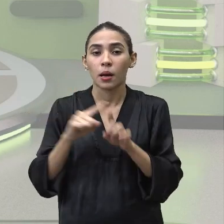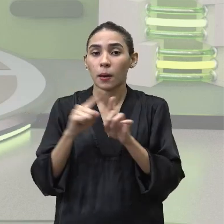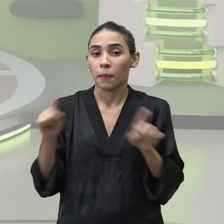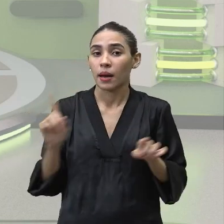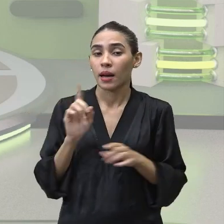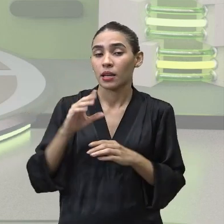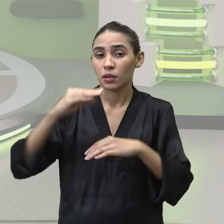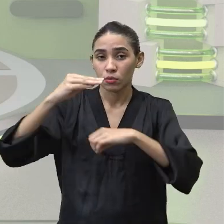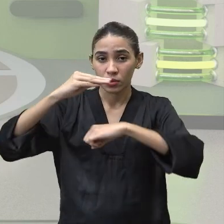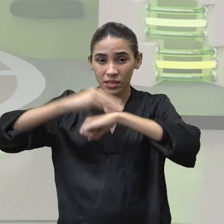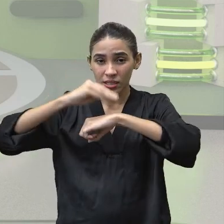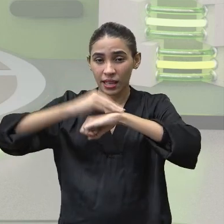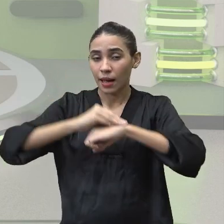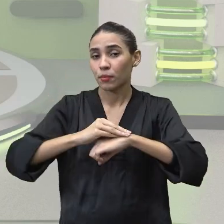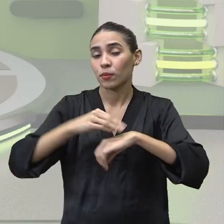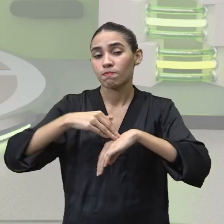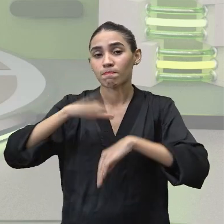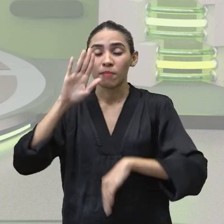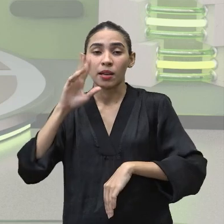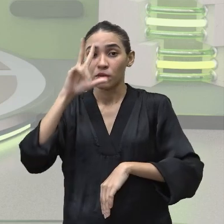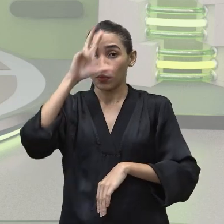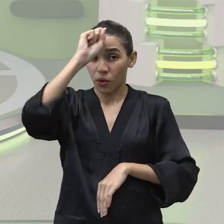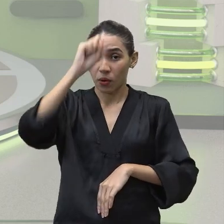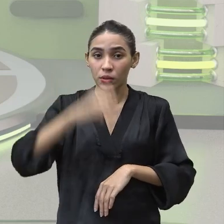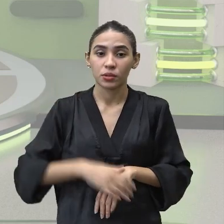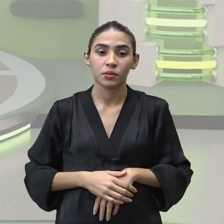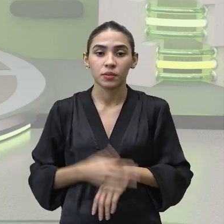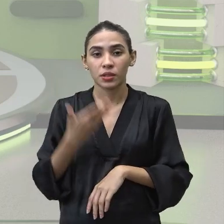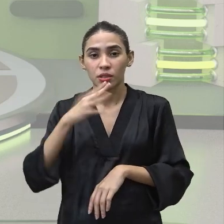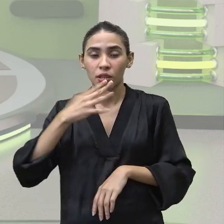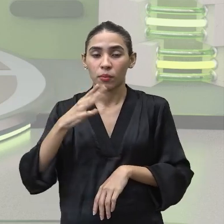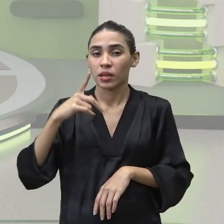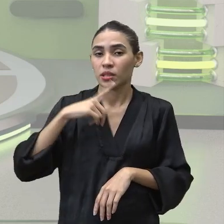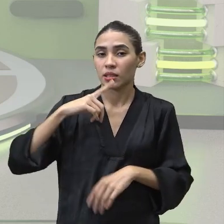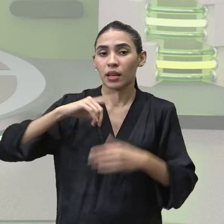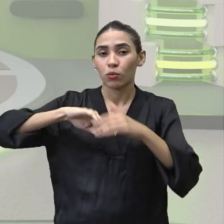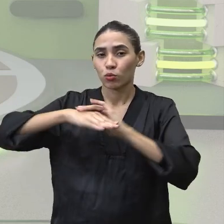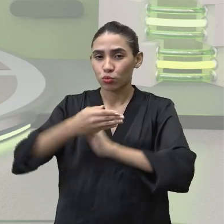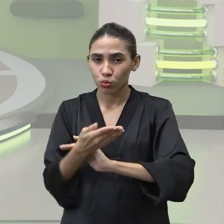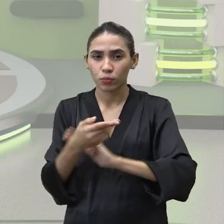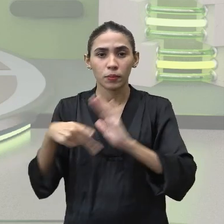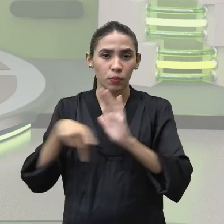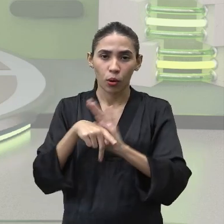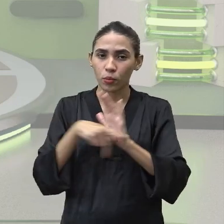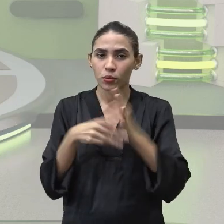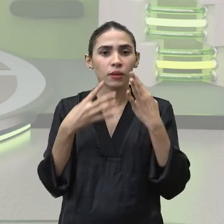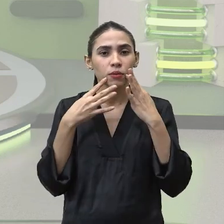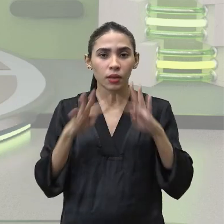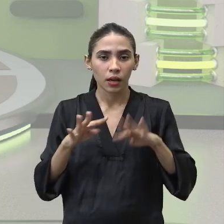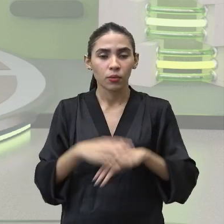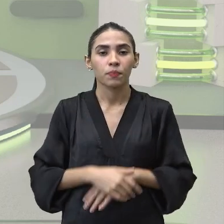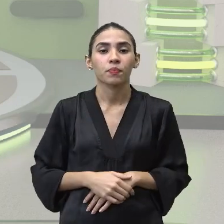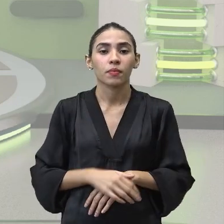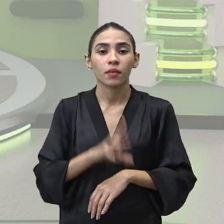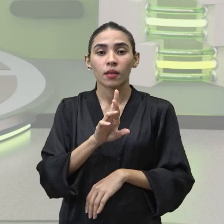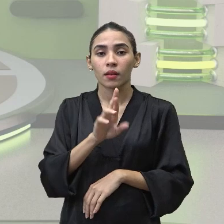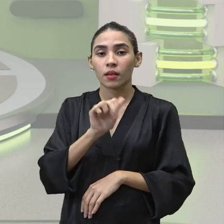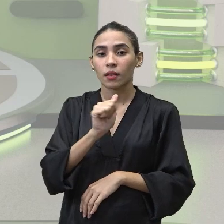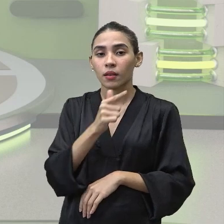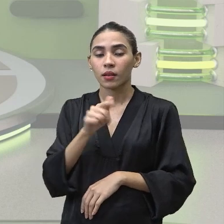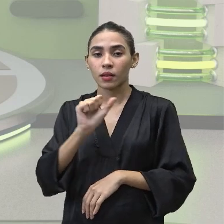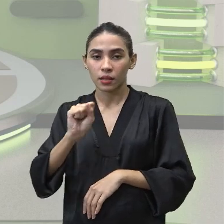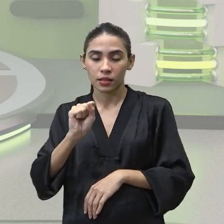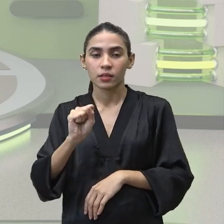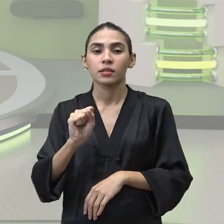expressivo, dos sapos. Eles têm geralmente um hábito terrestre. Já as rãs, elas